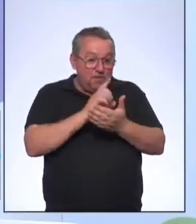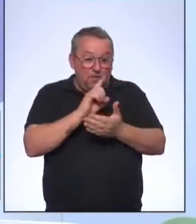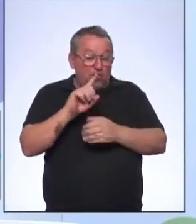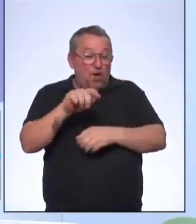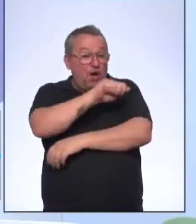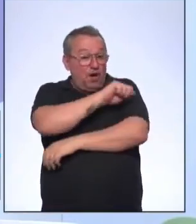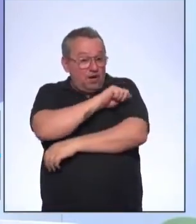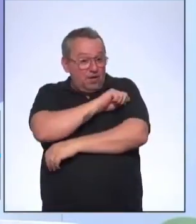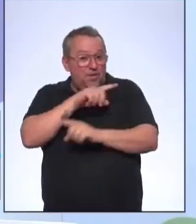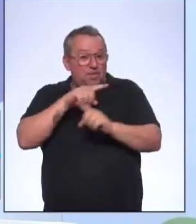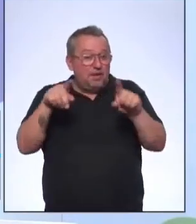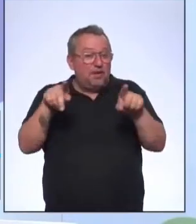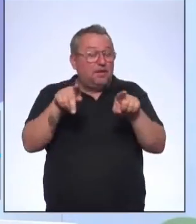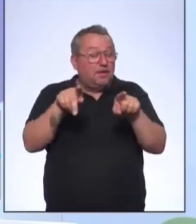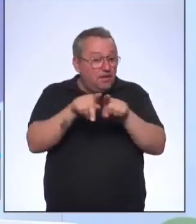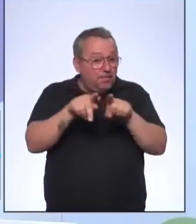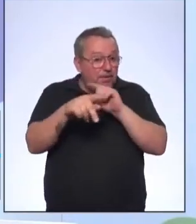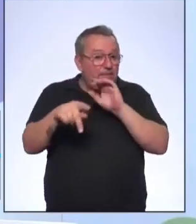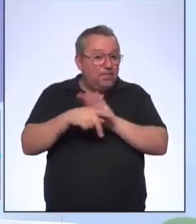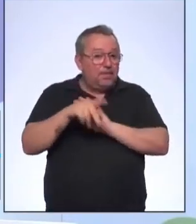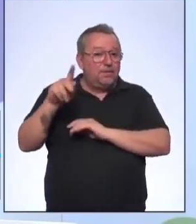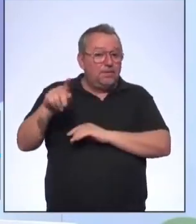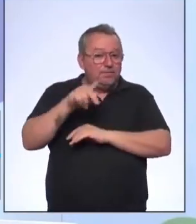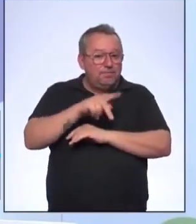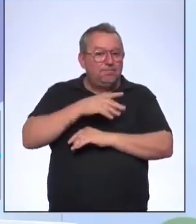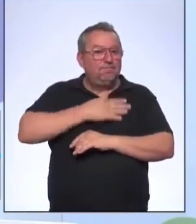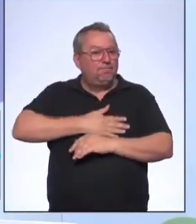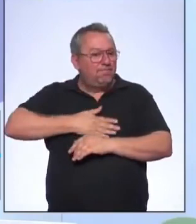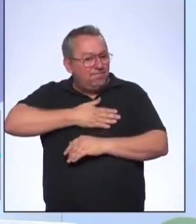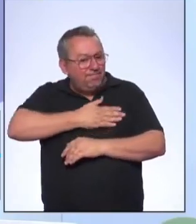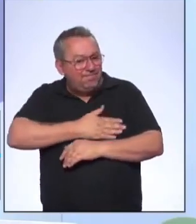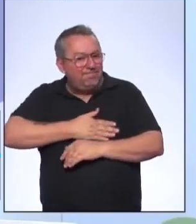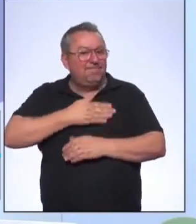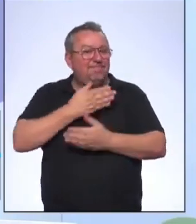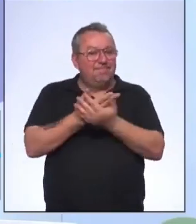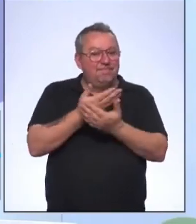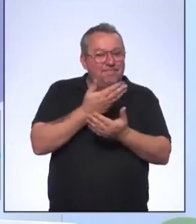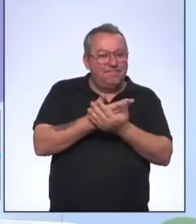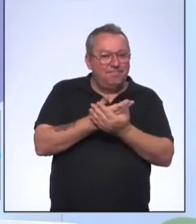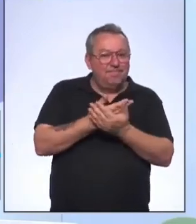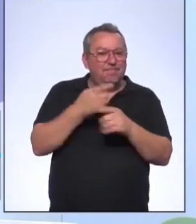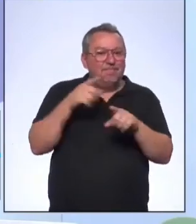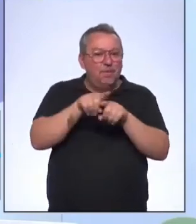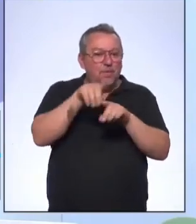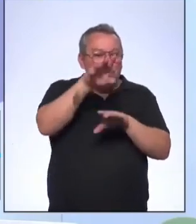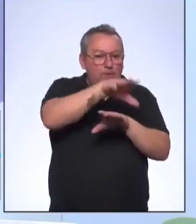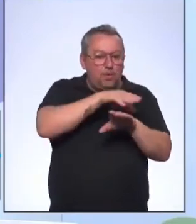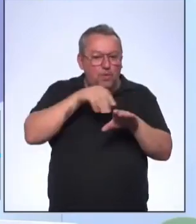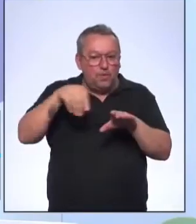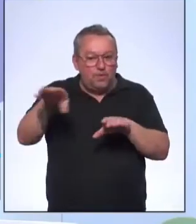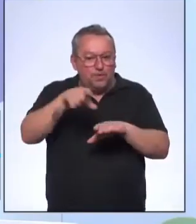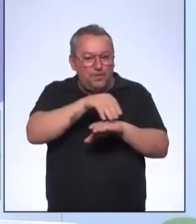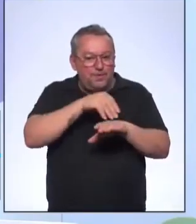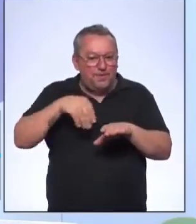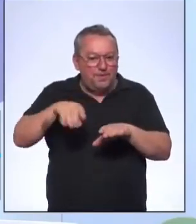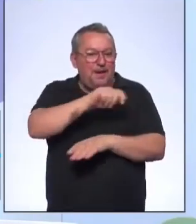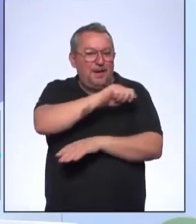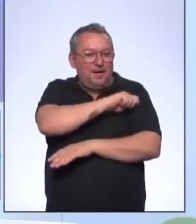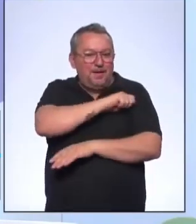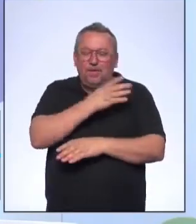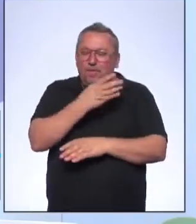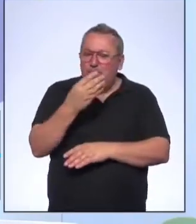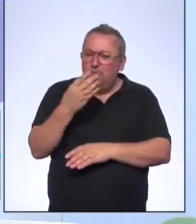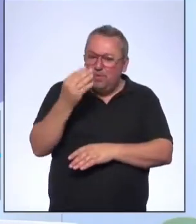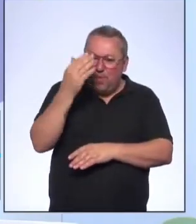mas para o professor. É para o professor se identificar, gostar da aula, repassar para o aluno, né? Então, muito, muito, muito